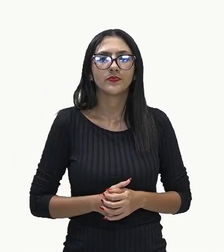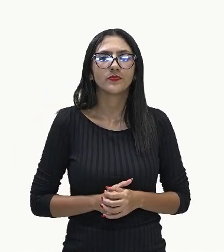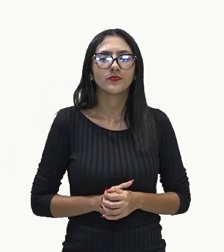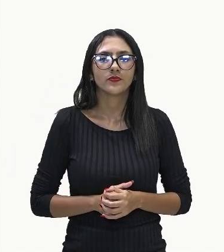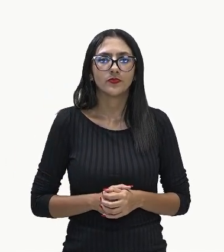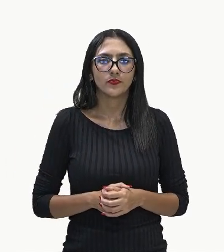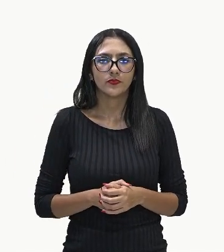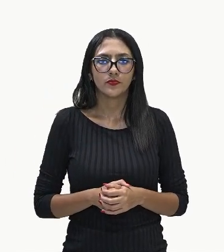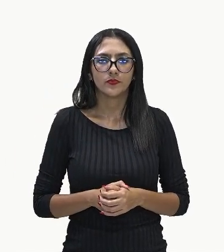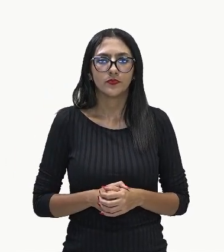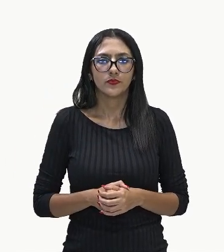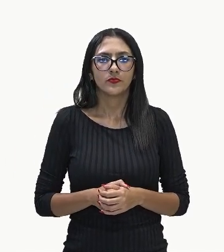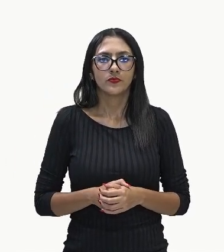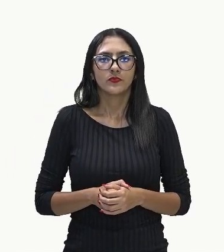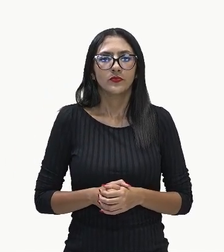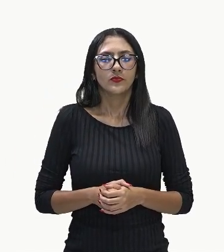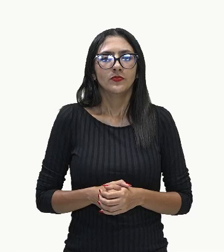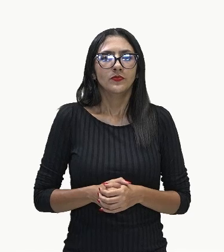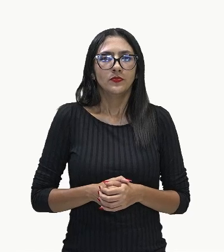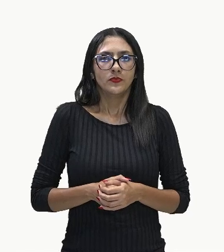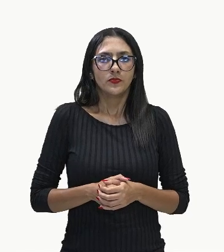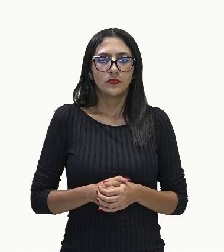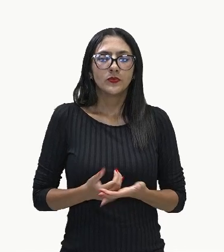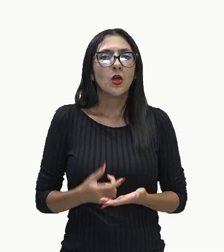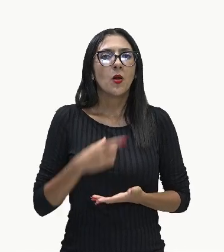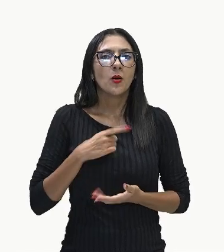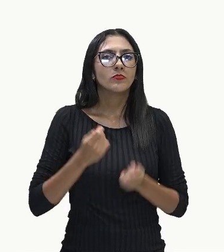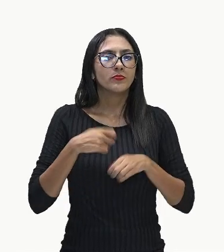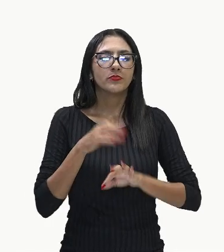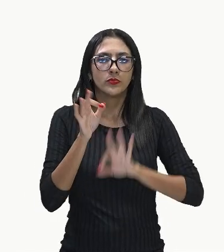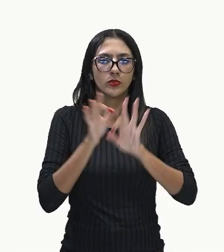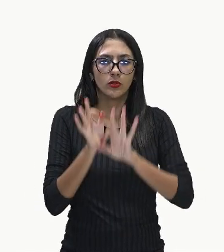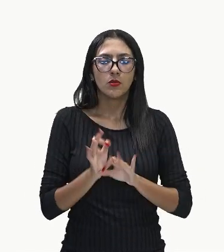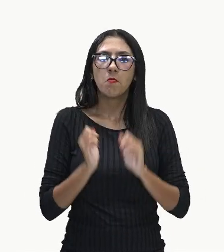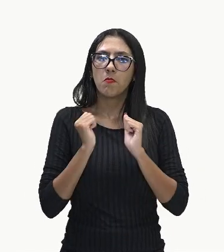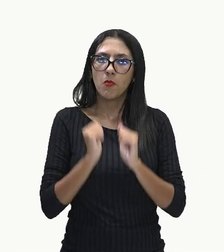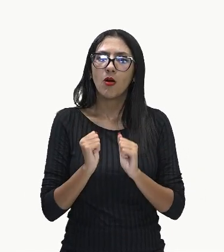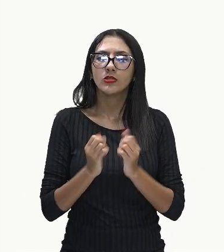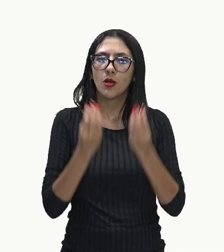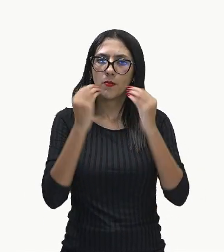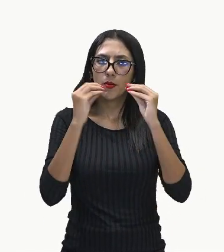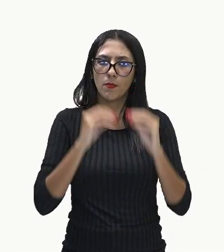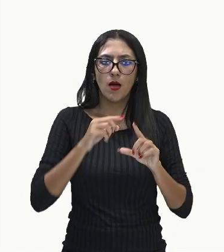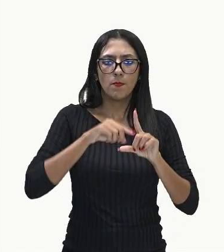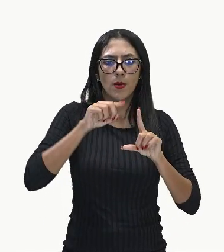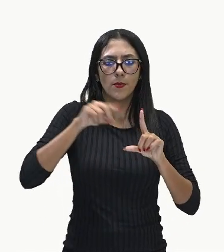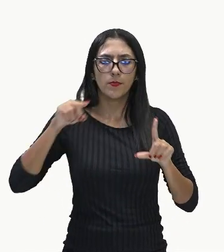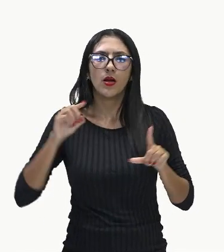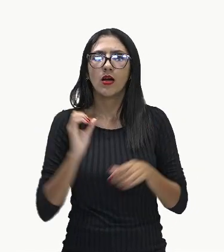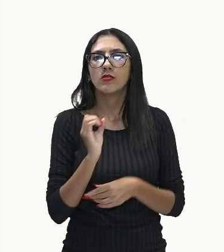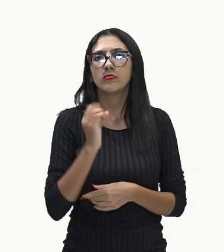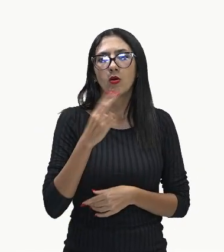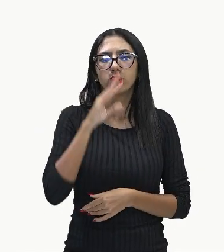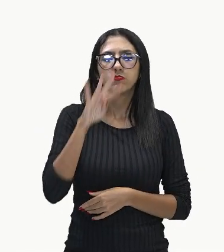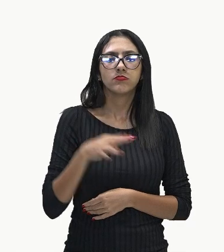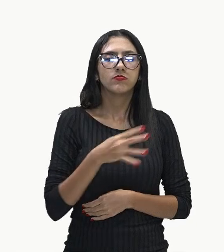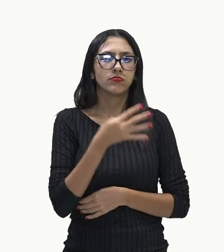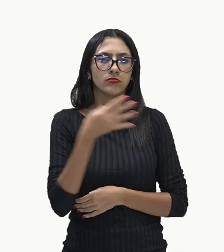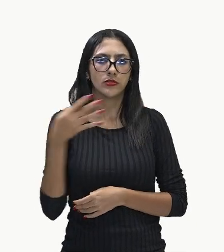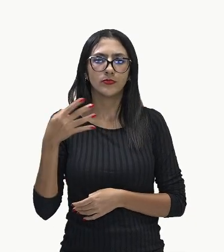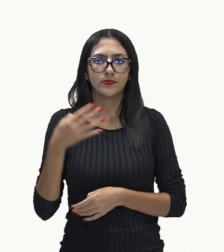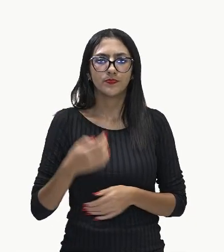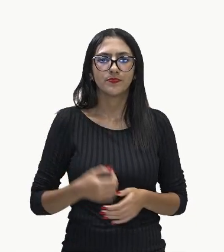organizar os dados obtidos por meio de uma pesquisa, podemos construir tabelas e gráficos. O tipo de tabela e de gráfico que vamos